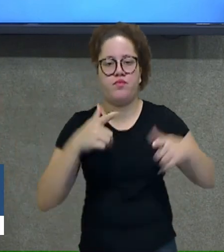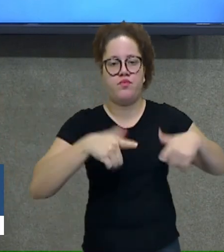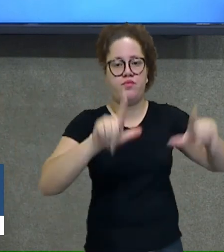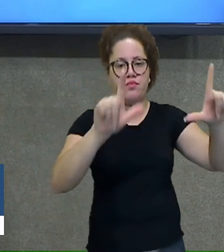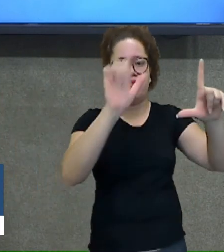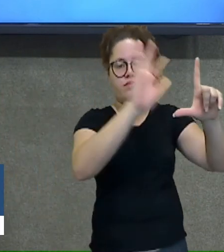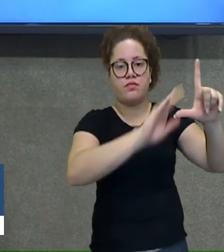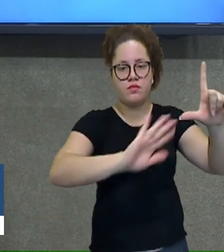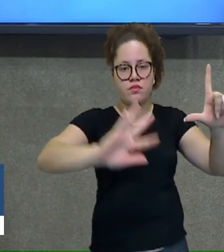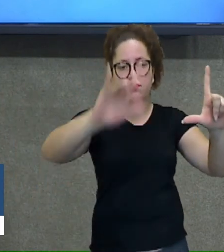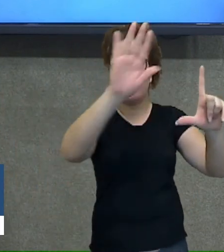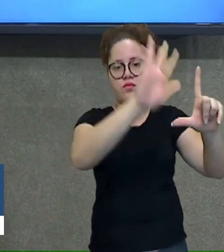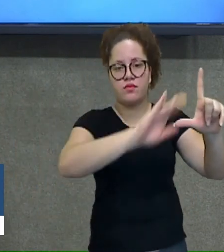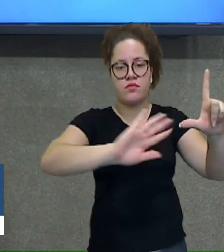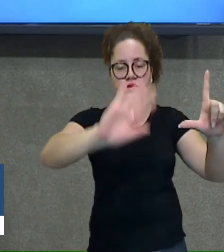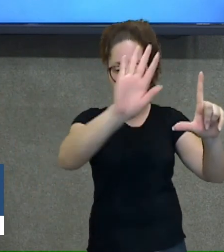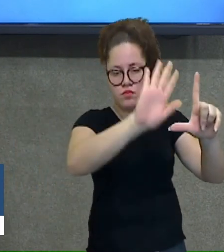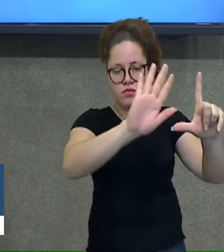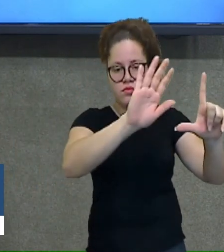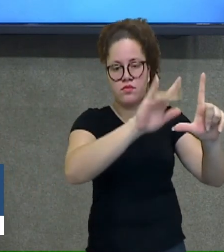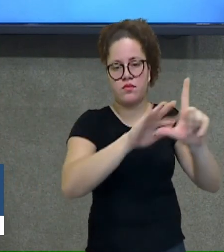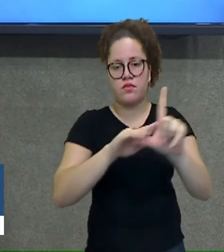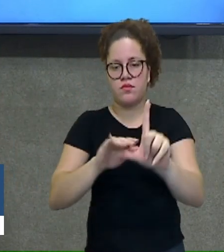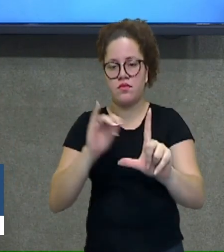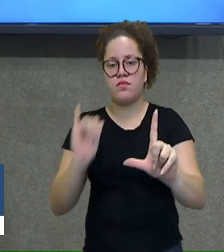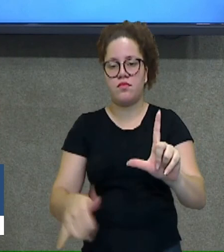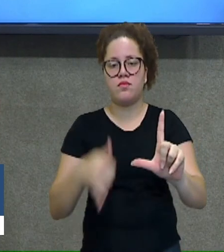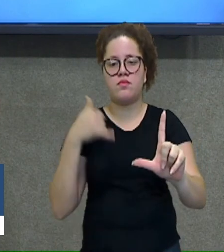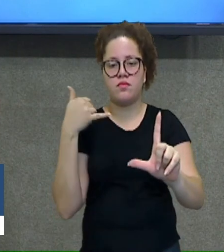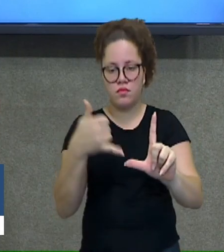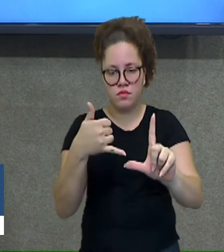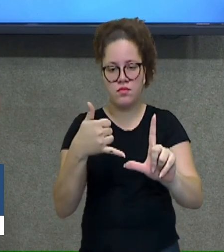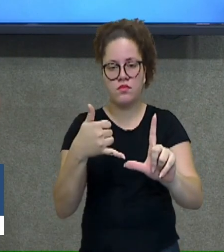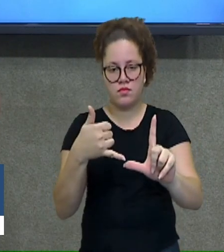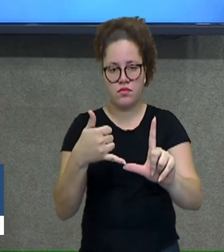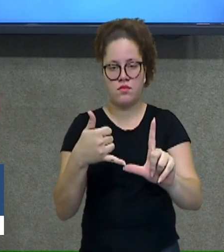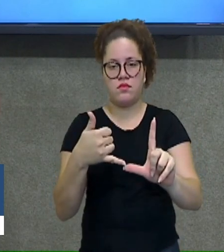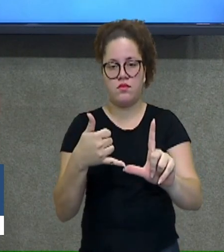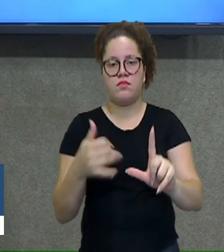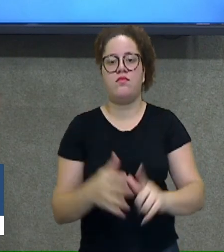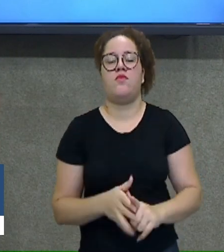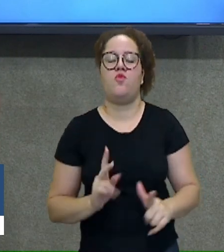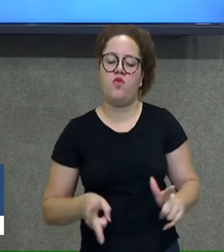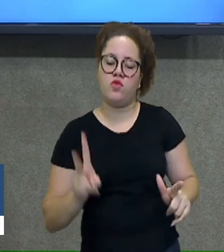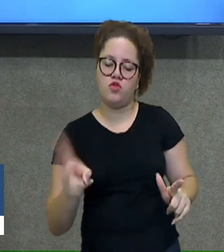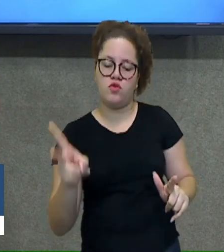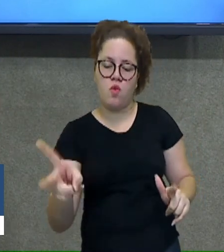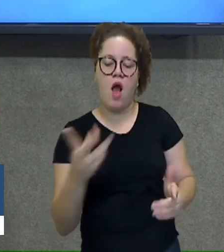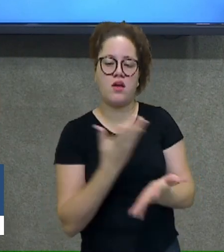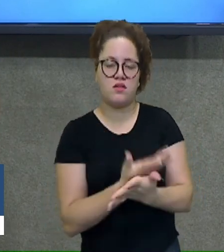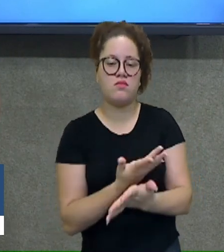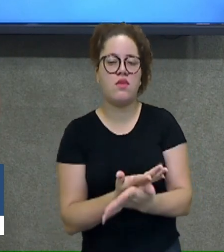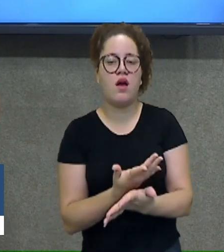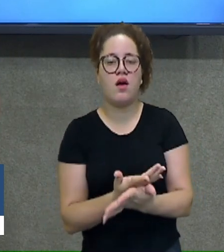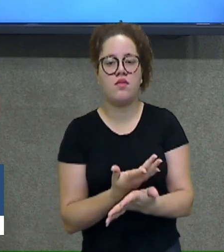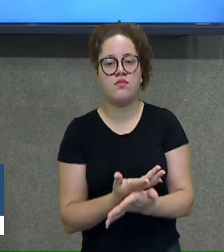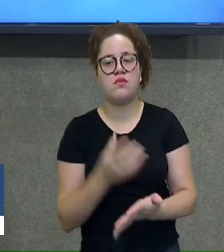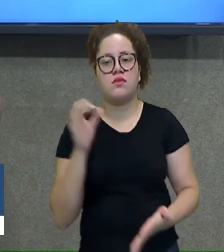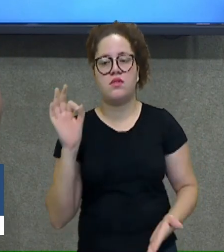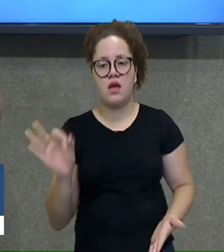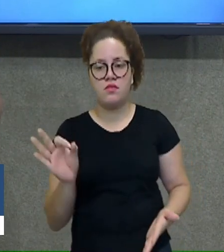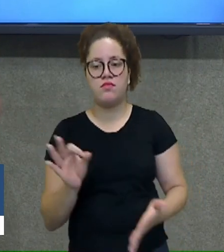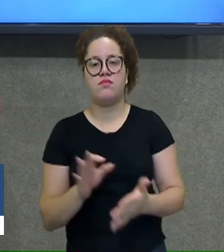apontar a câmera do seu celular para o QR Code que aparece aqui no cantinho da tela, para você dar continuidade aos seus estudos, tá